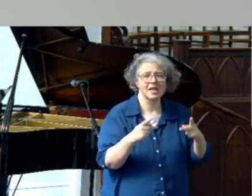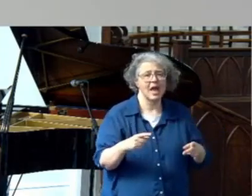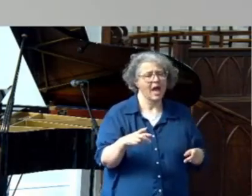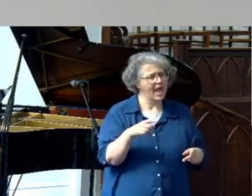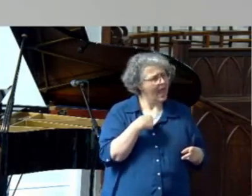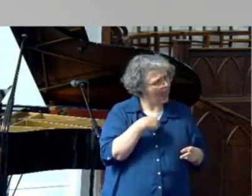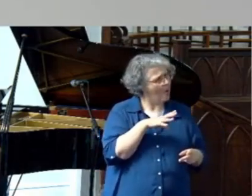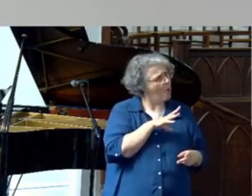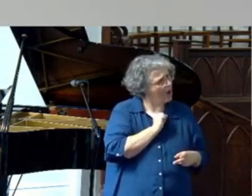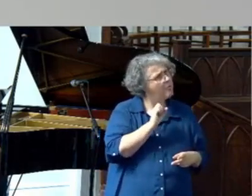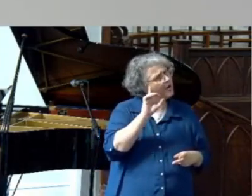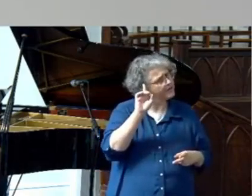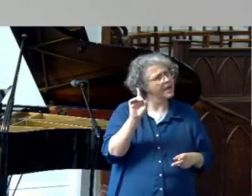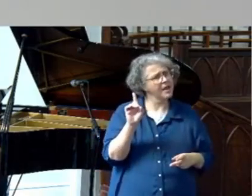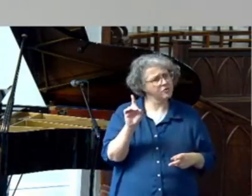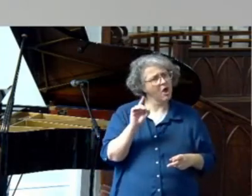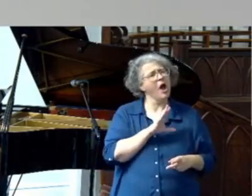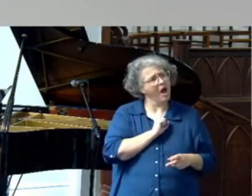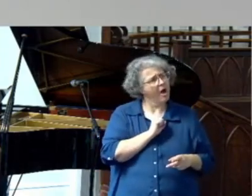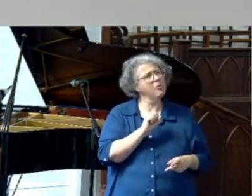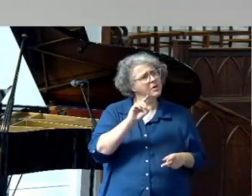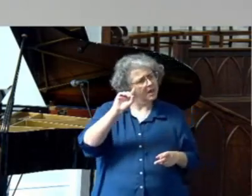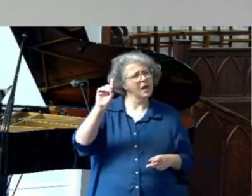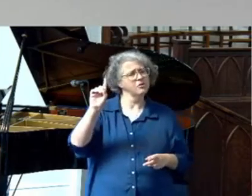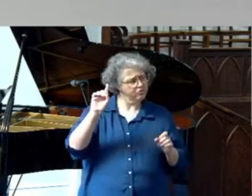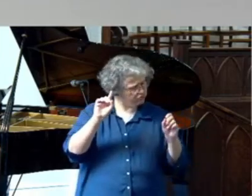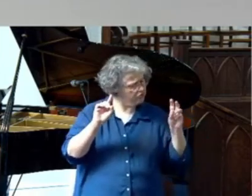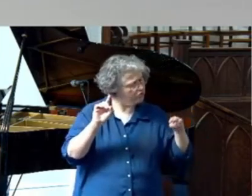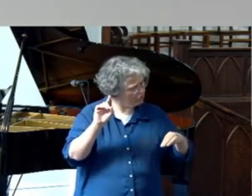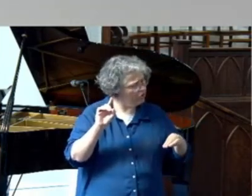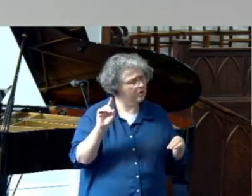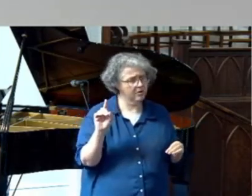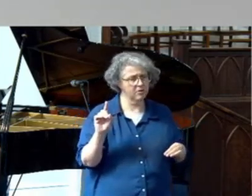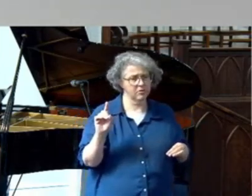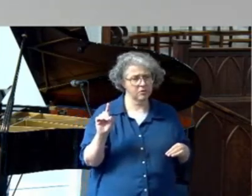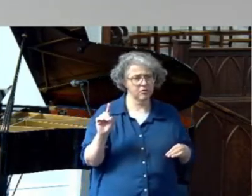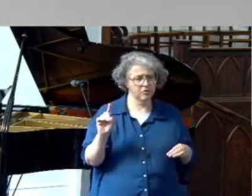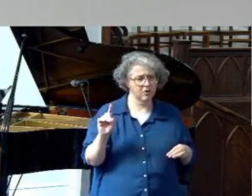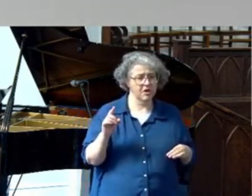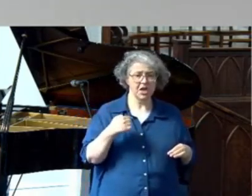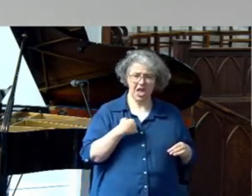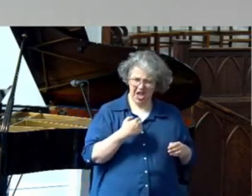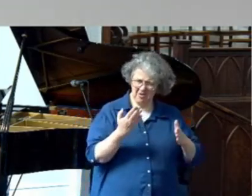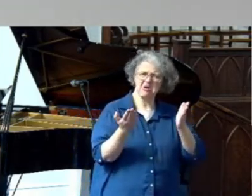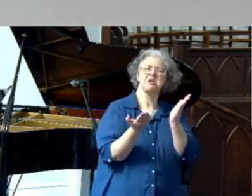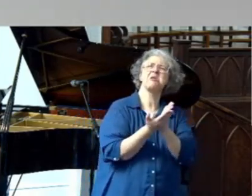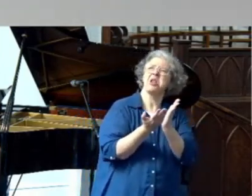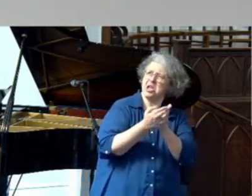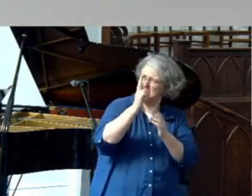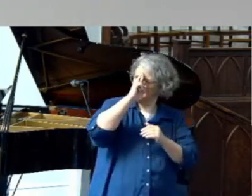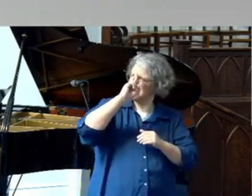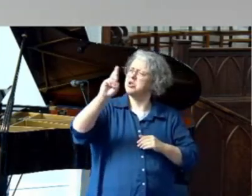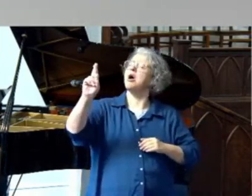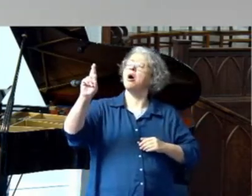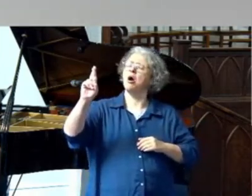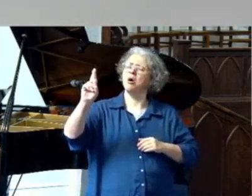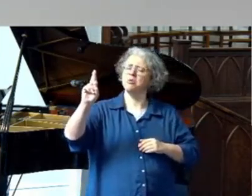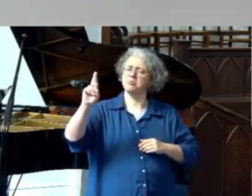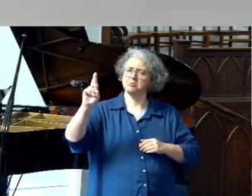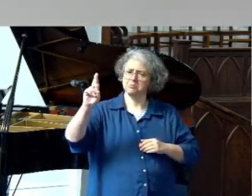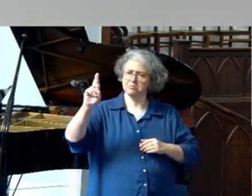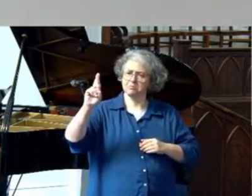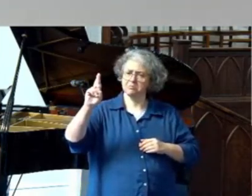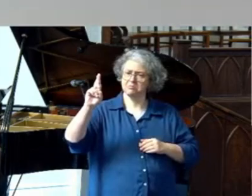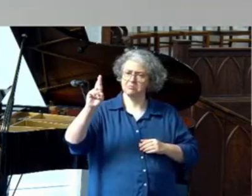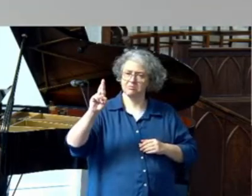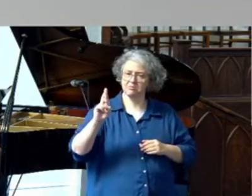amar o meu irmão, mas eu amo sim a Deus. Sim, eu sou crente no Senhor mesmo. É verdade que eu creio